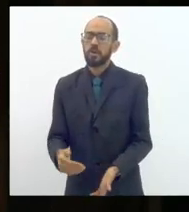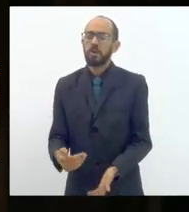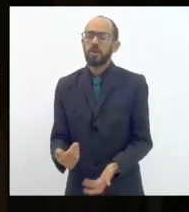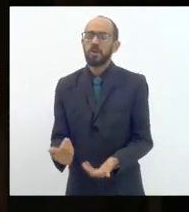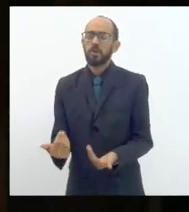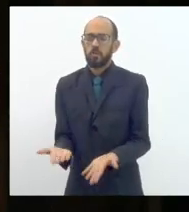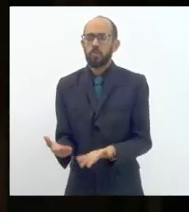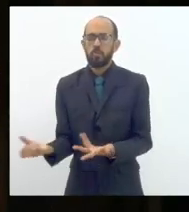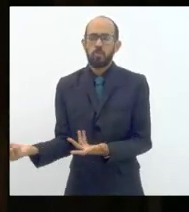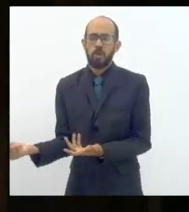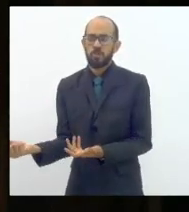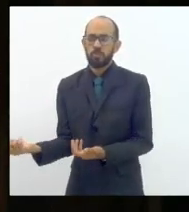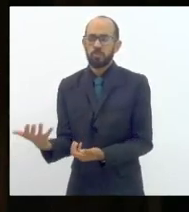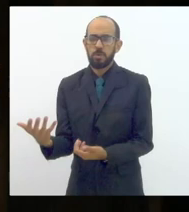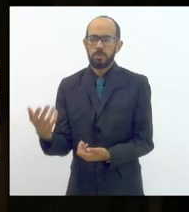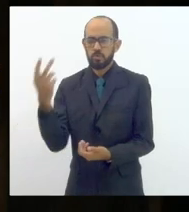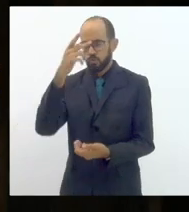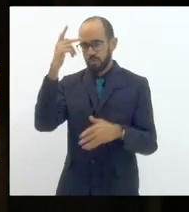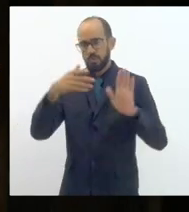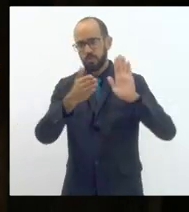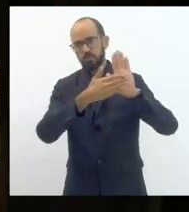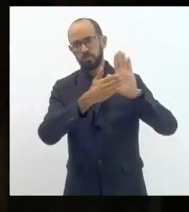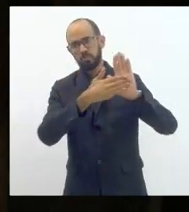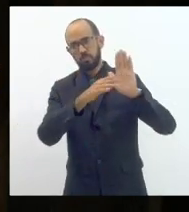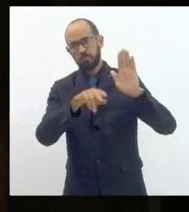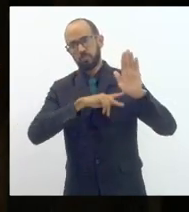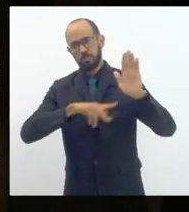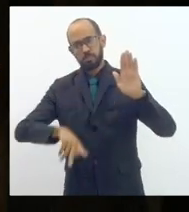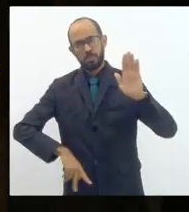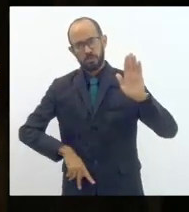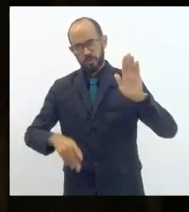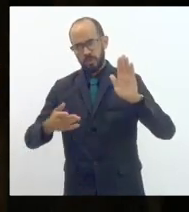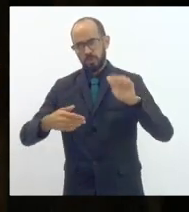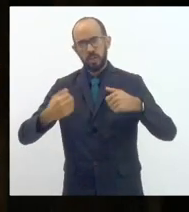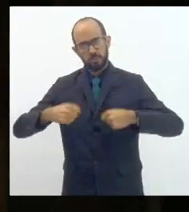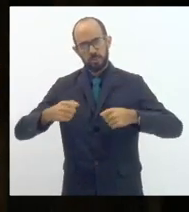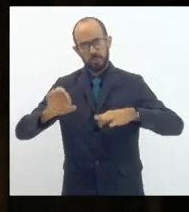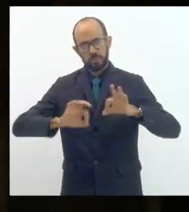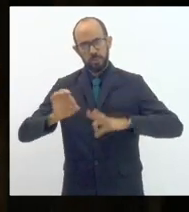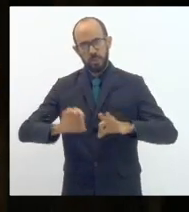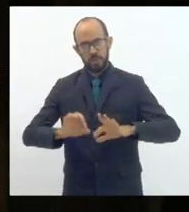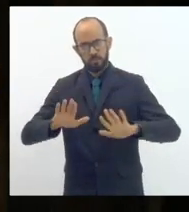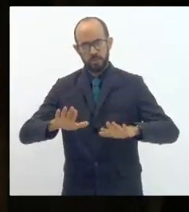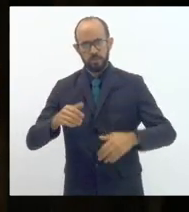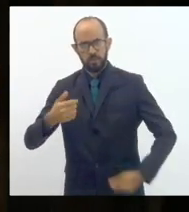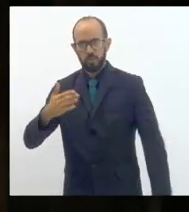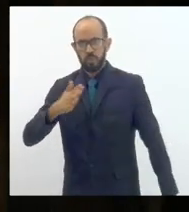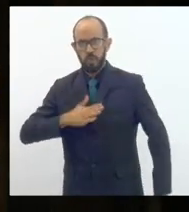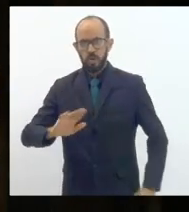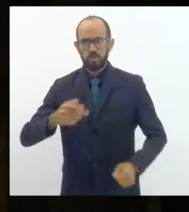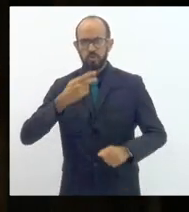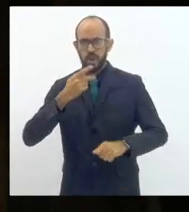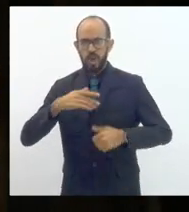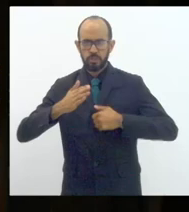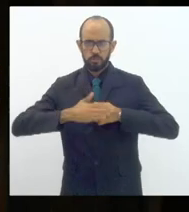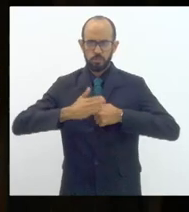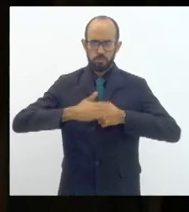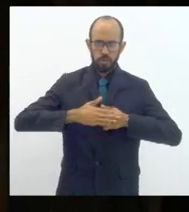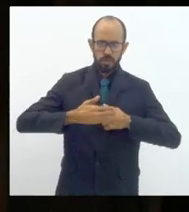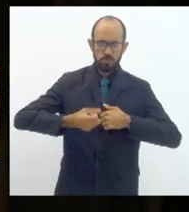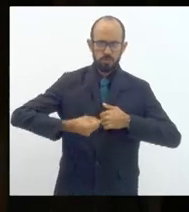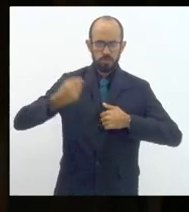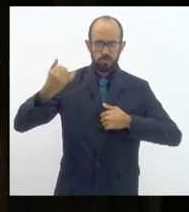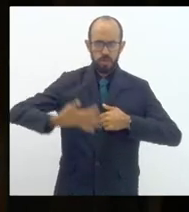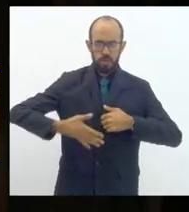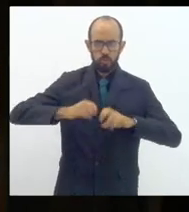se candidata para a mesa diretora, ela tem que mostrar que está preparada. Porém, eu não gosto muito de ficar falando sobre mim, dizendo que fiz aquilo ou